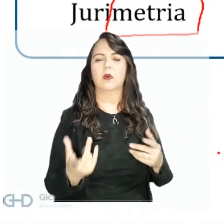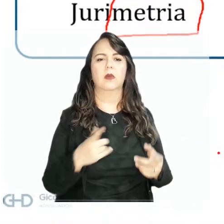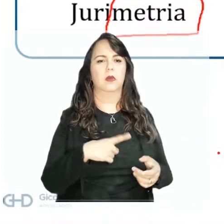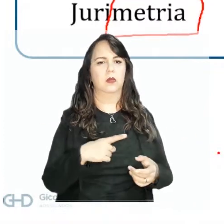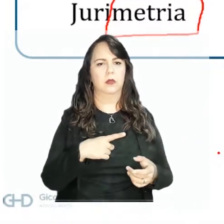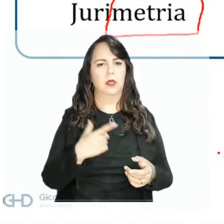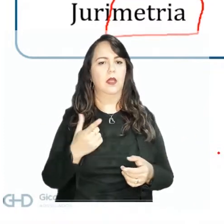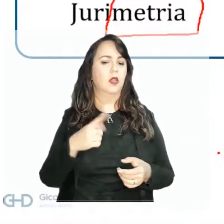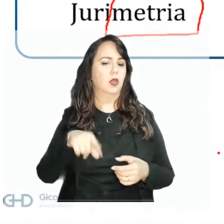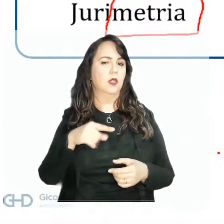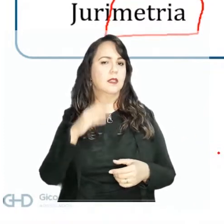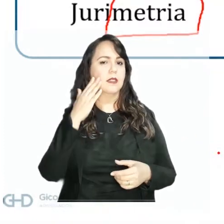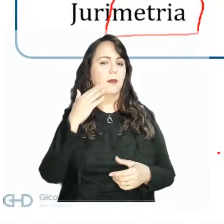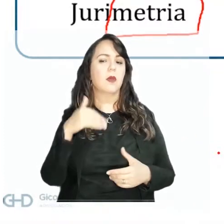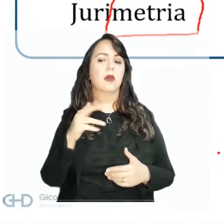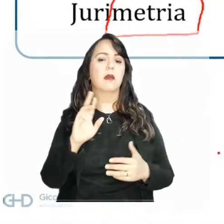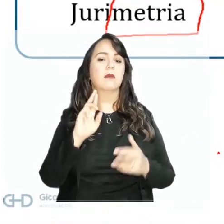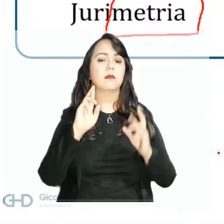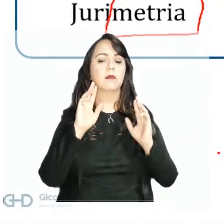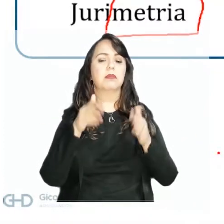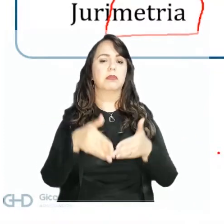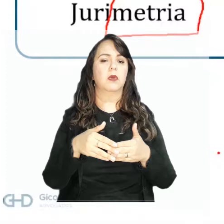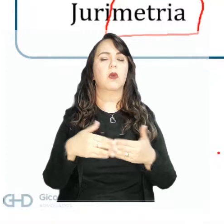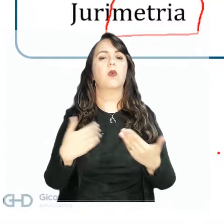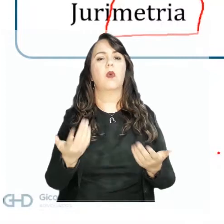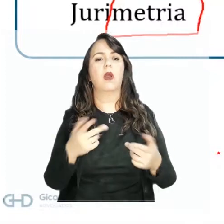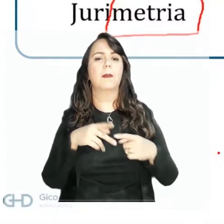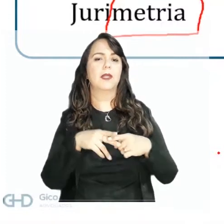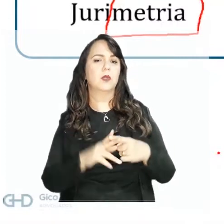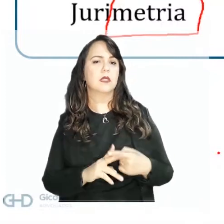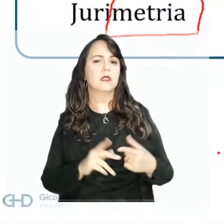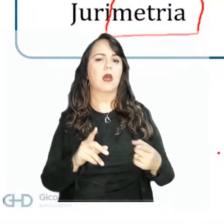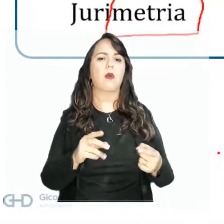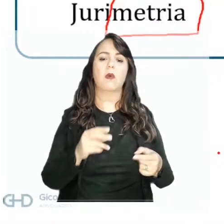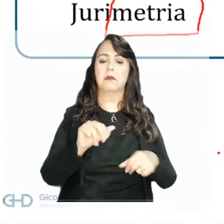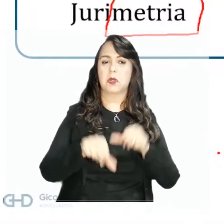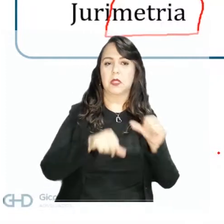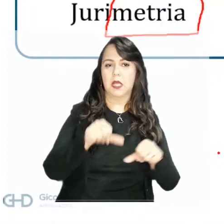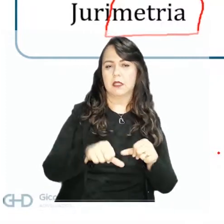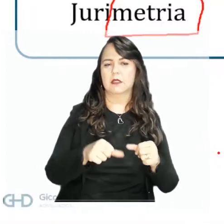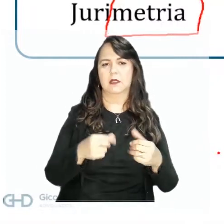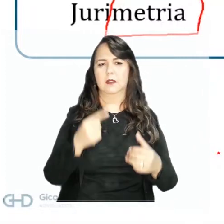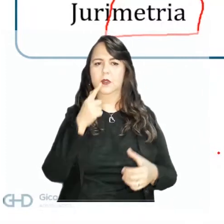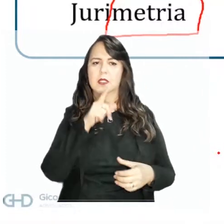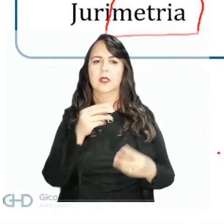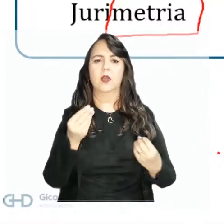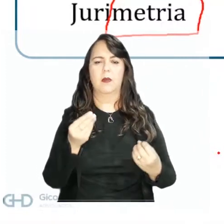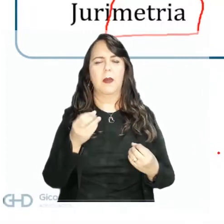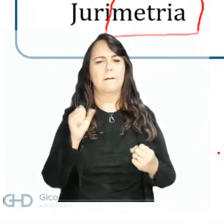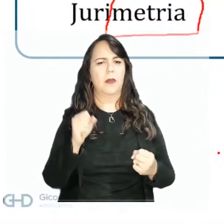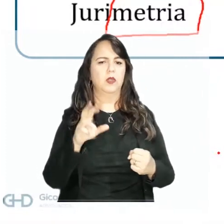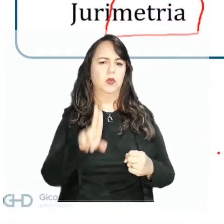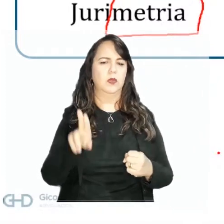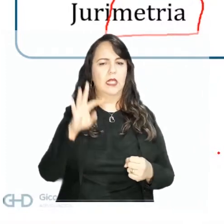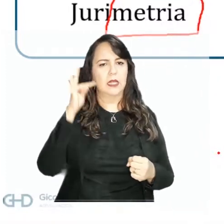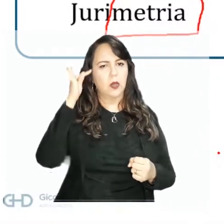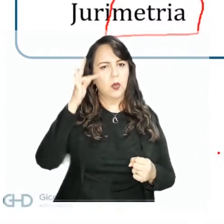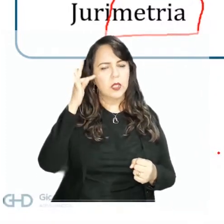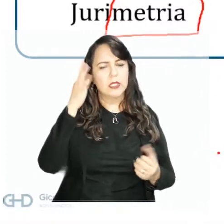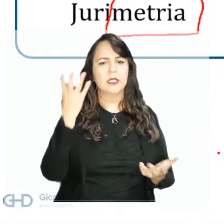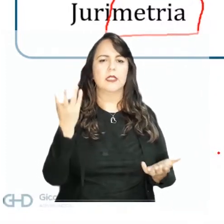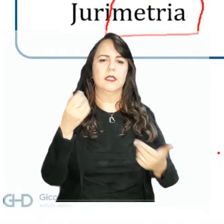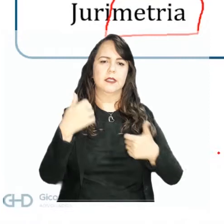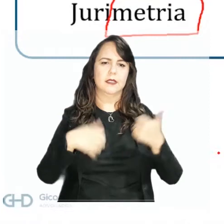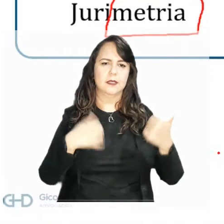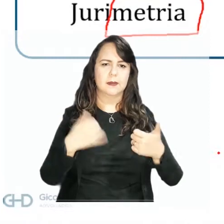tanto da manutenção quanto da mudança. E eu poderia usar a teoria para mostrar isso, e depois, e aí vem o bacana, como as coisas se